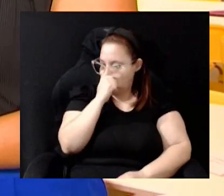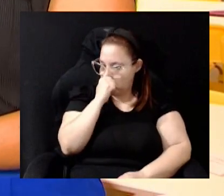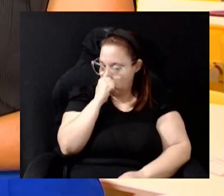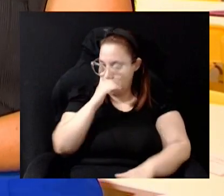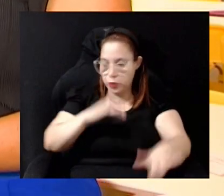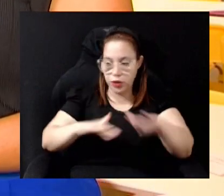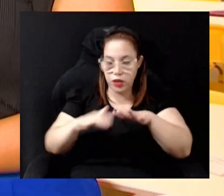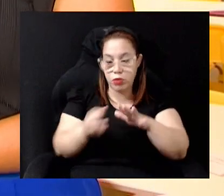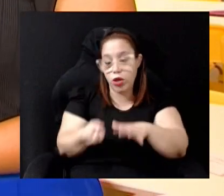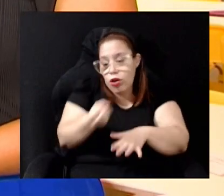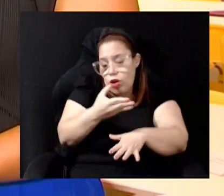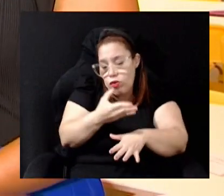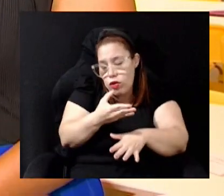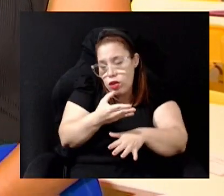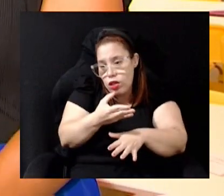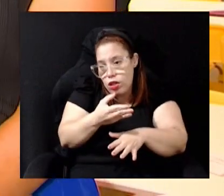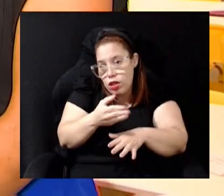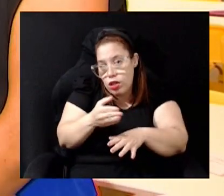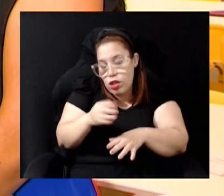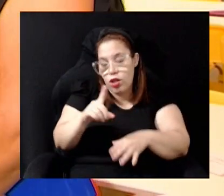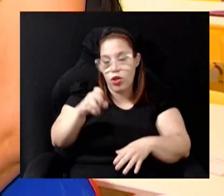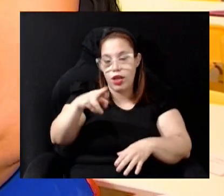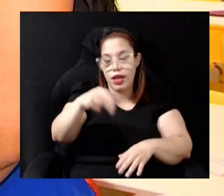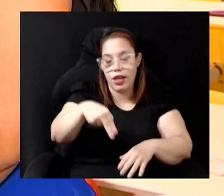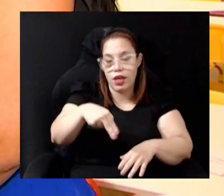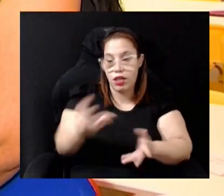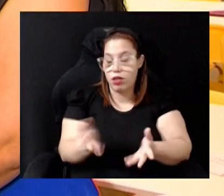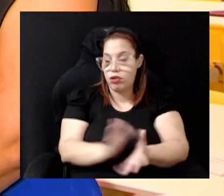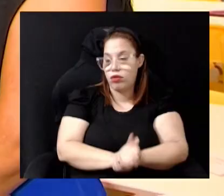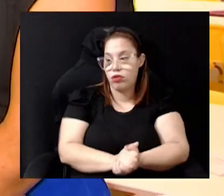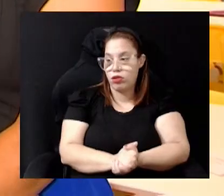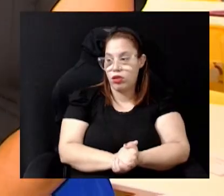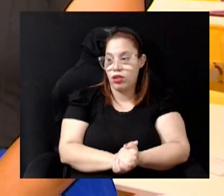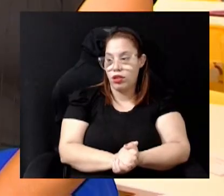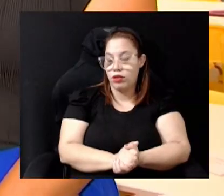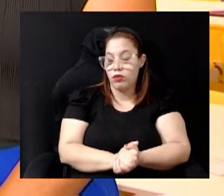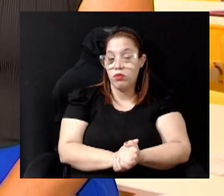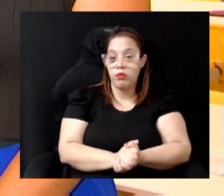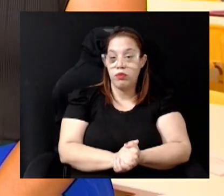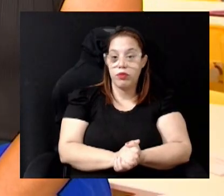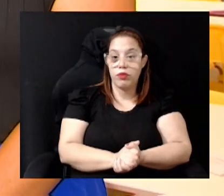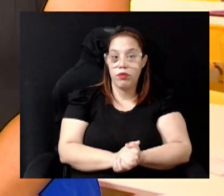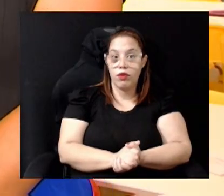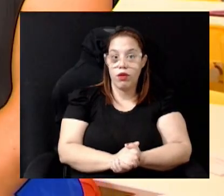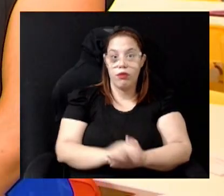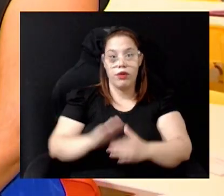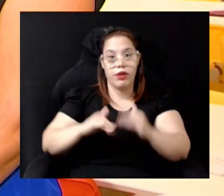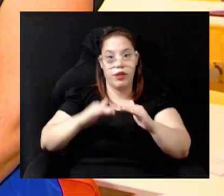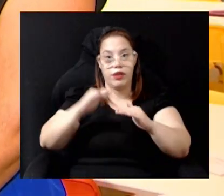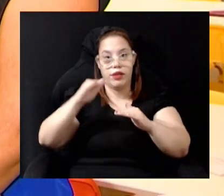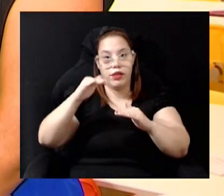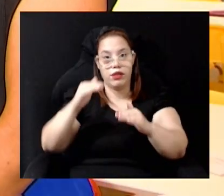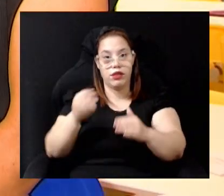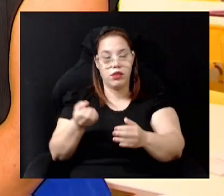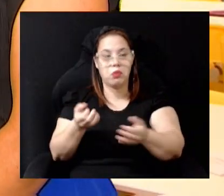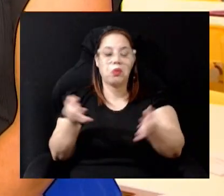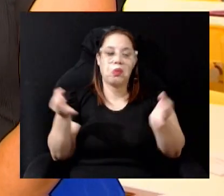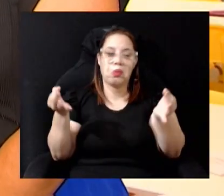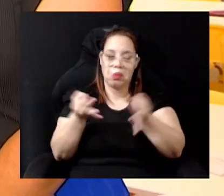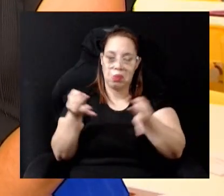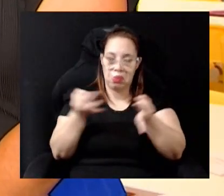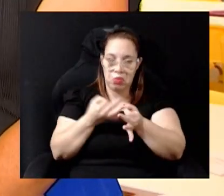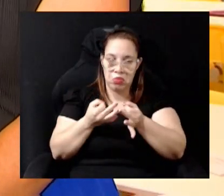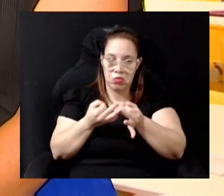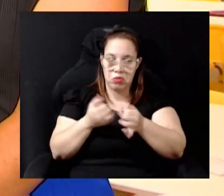do campo do design e uma área que tem se tornado cada vez mais nobre e demandado por